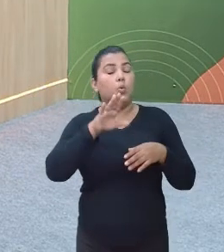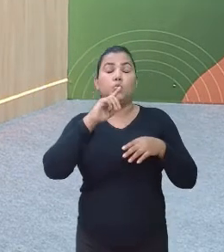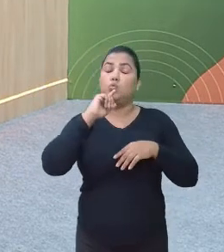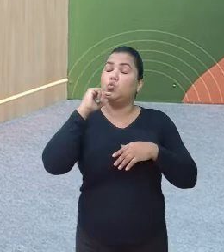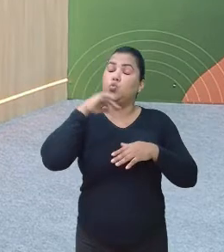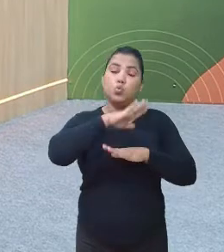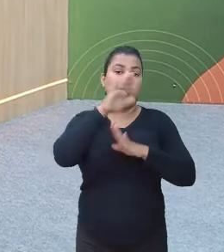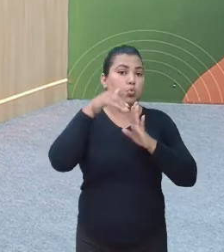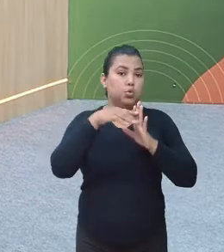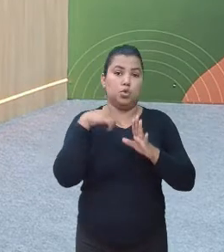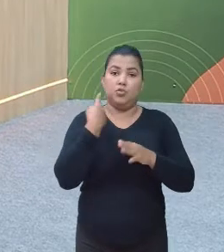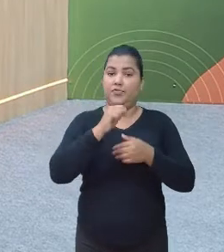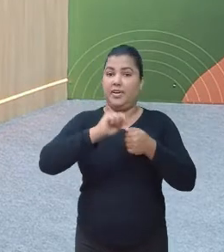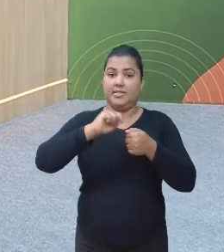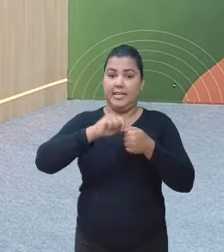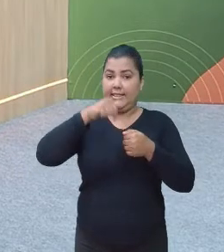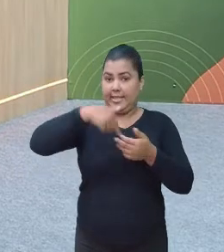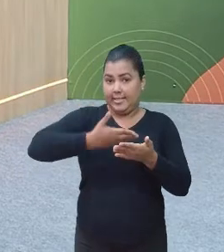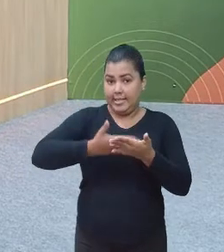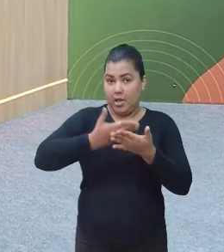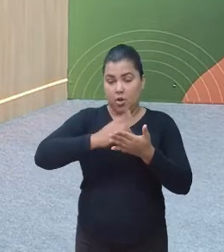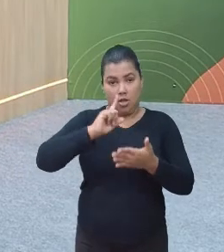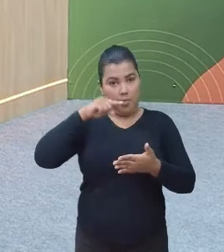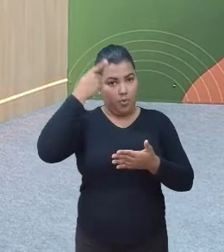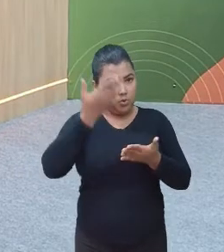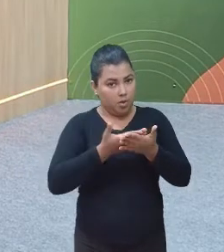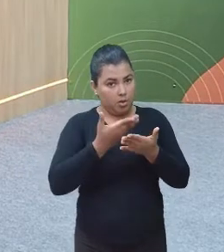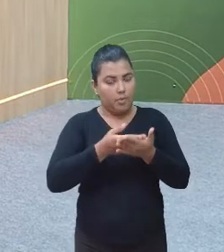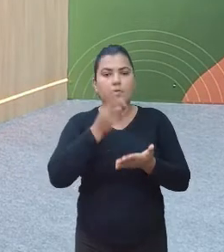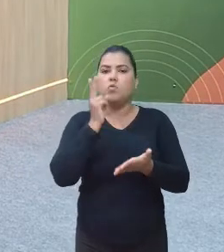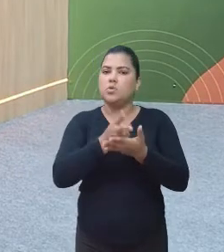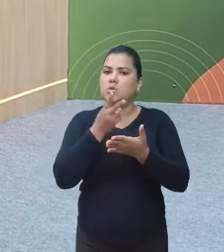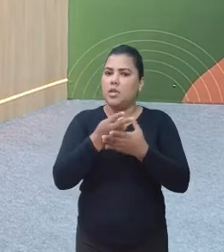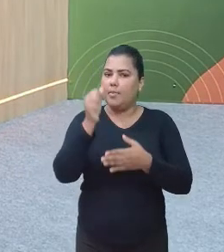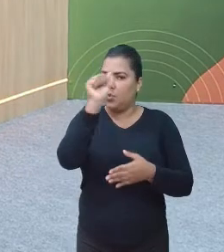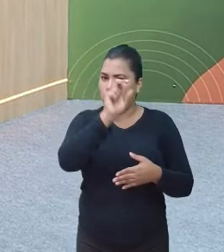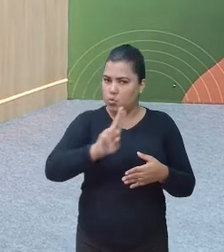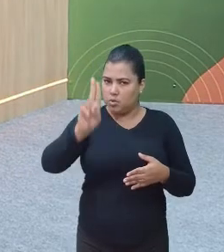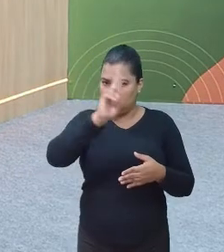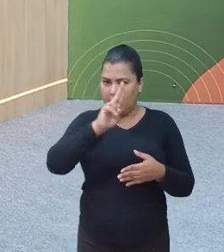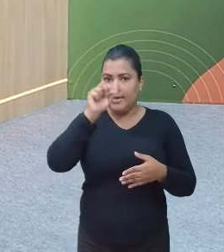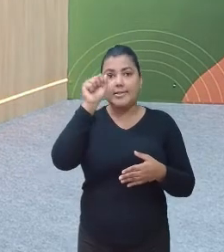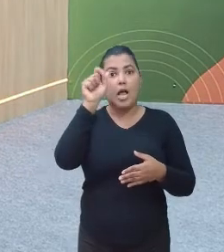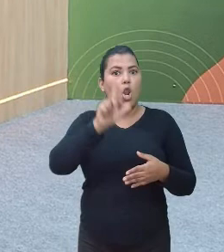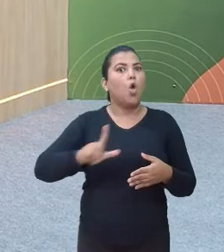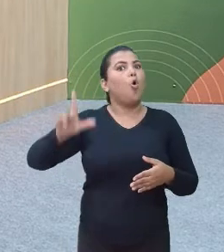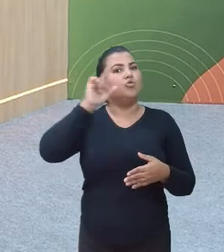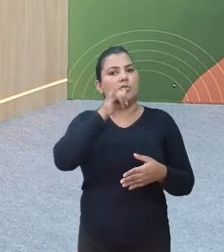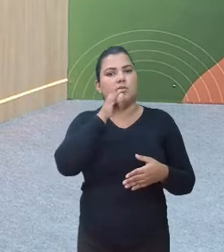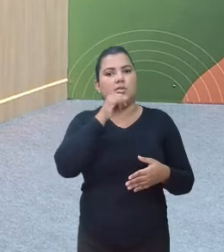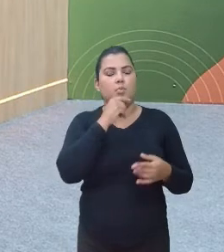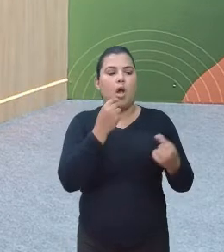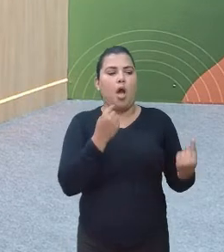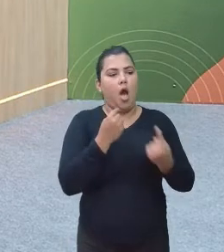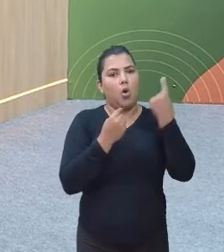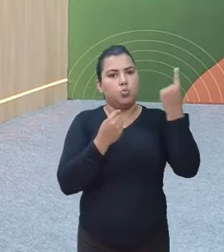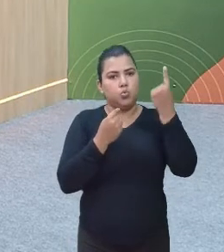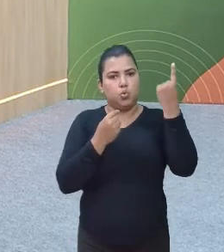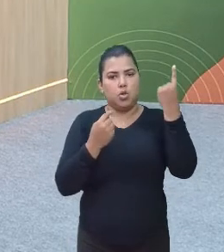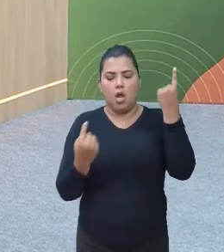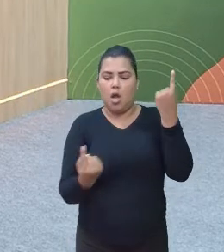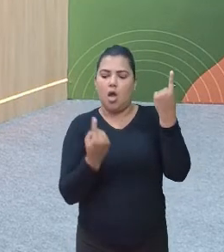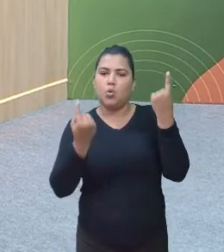fazer, tanto nessa aula quanto na próxima aula, eu vou sempre usar essa lógica aí. A altura de um com a altura de outro,